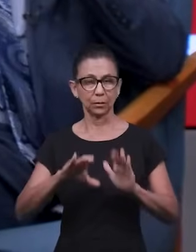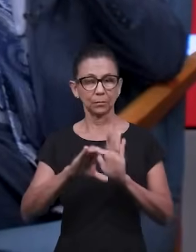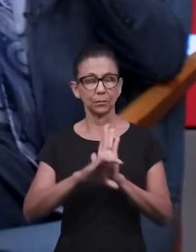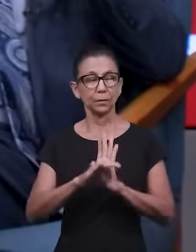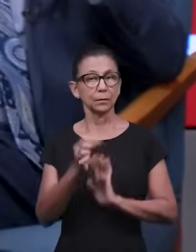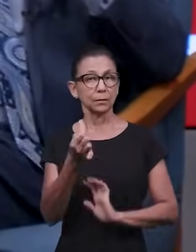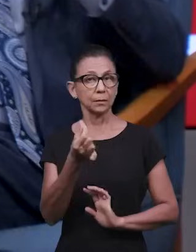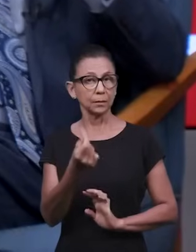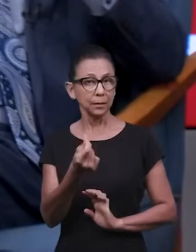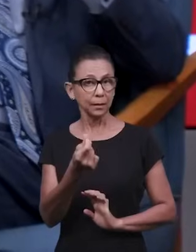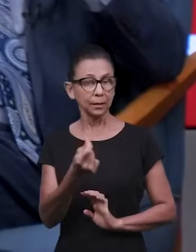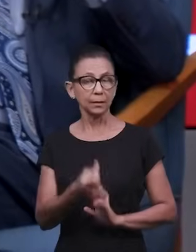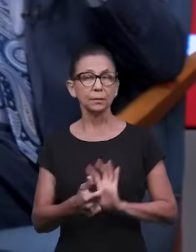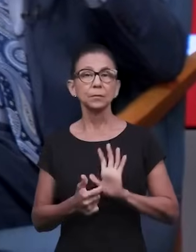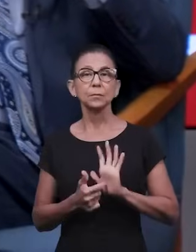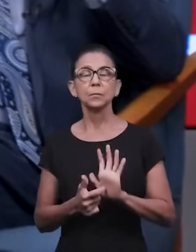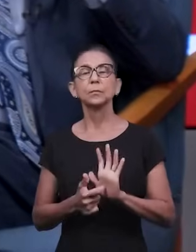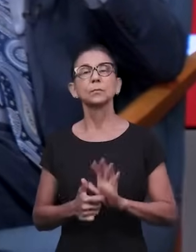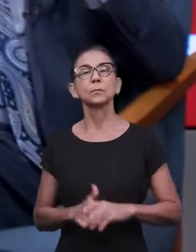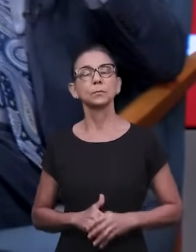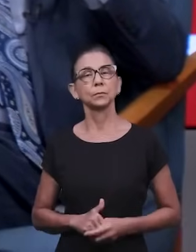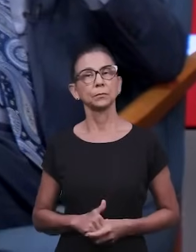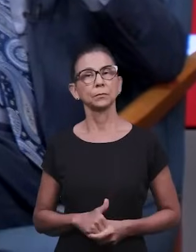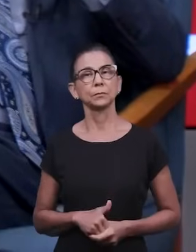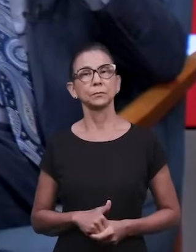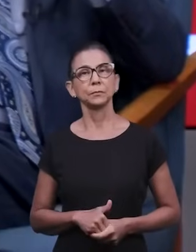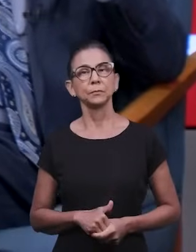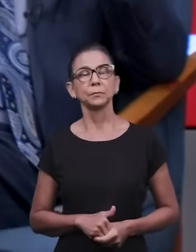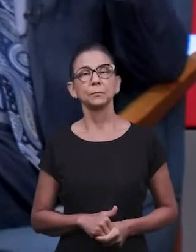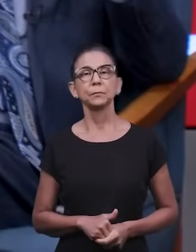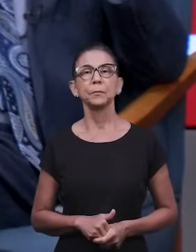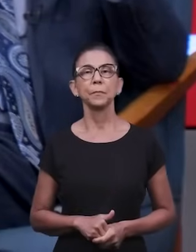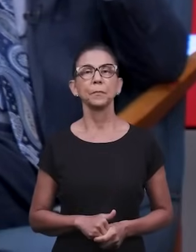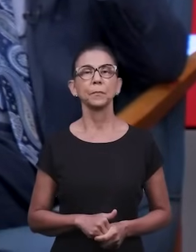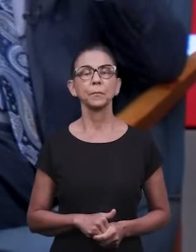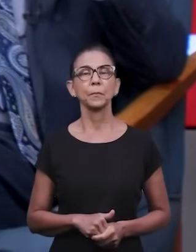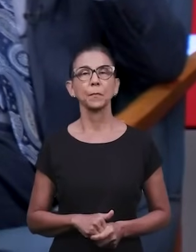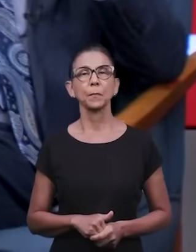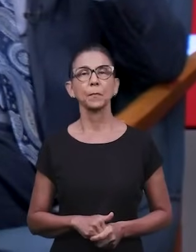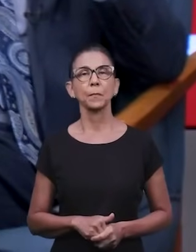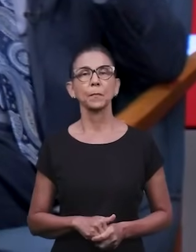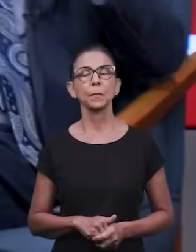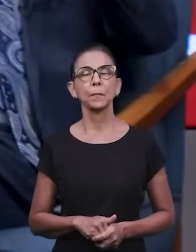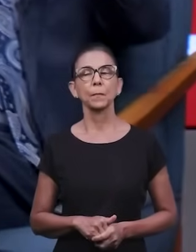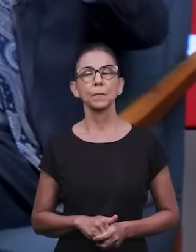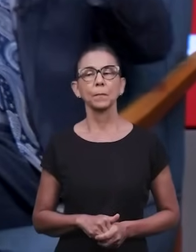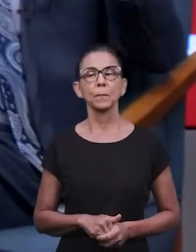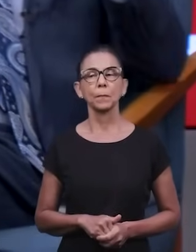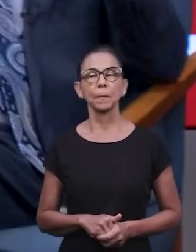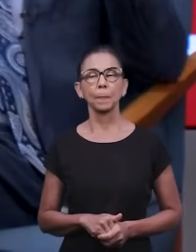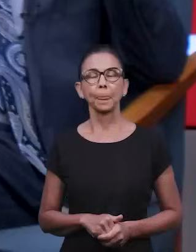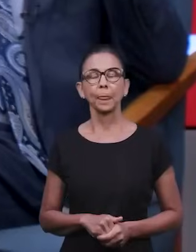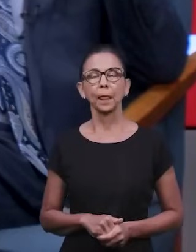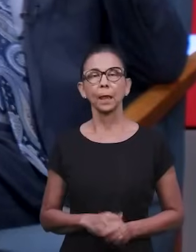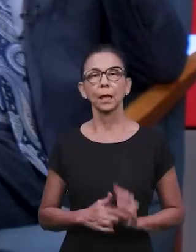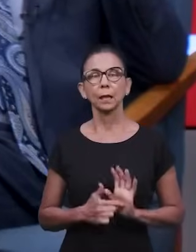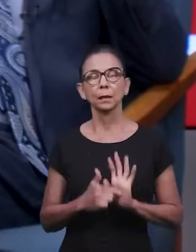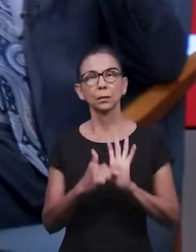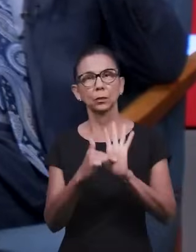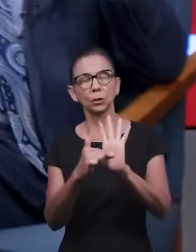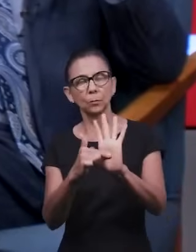ele faz uma colocação ele relata um fato que mostra Exatamente